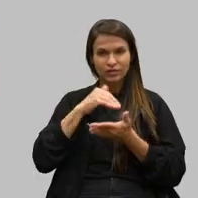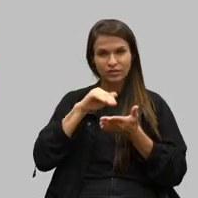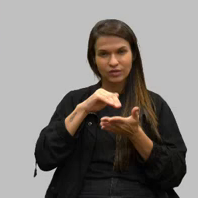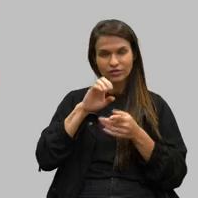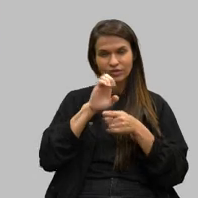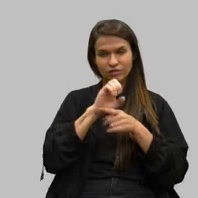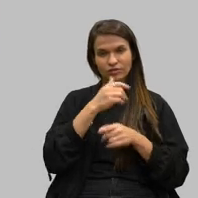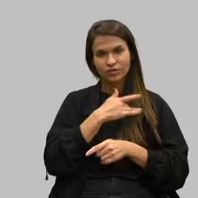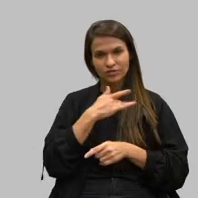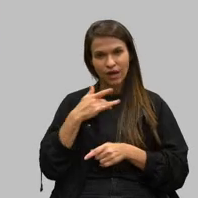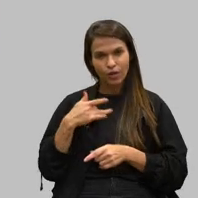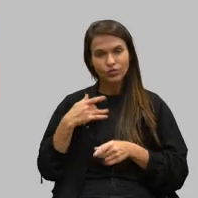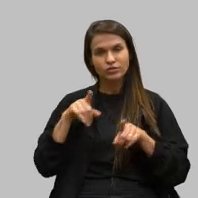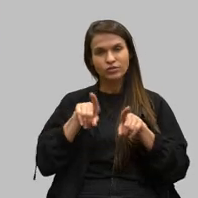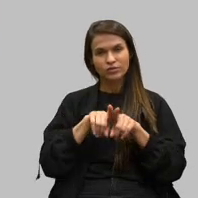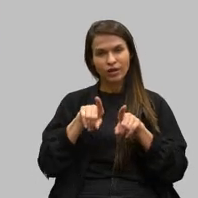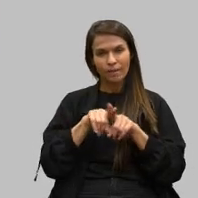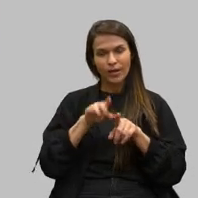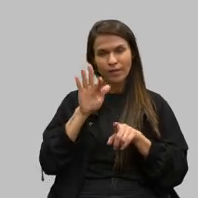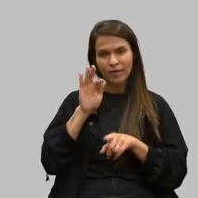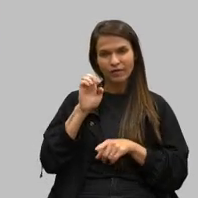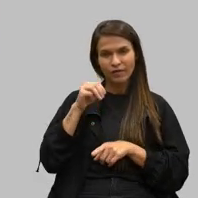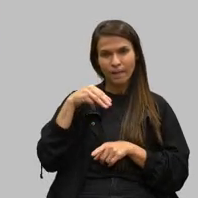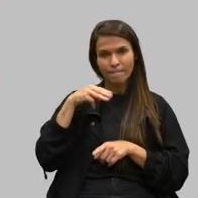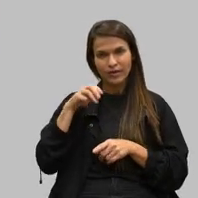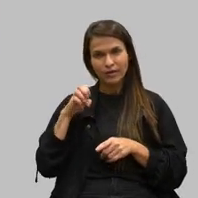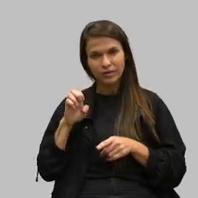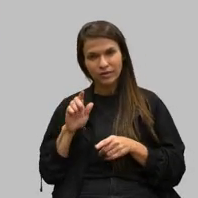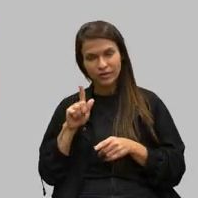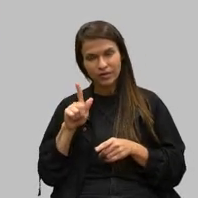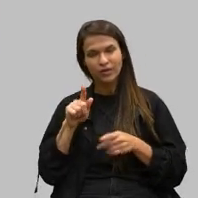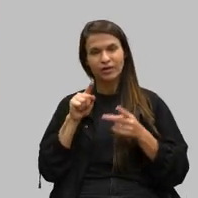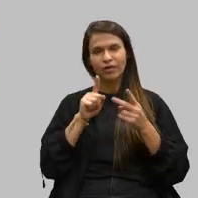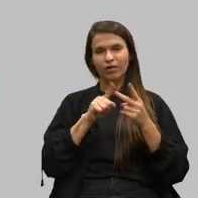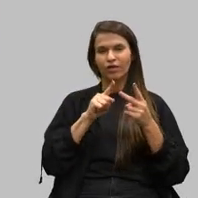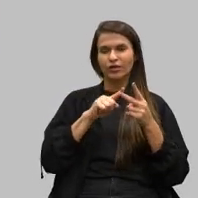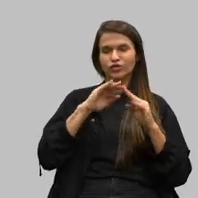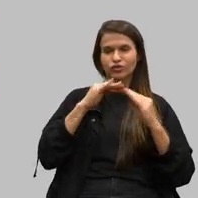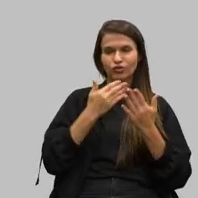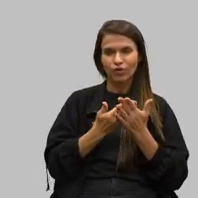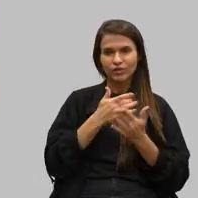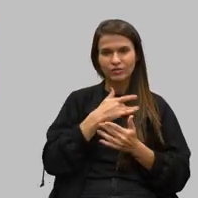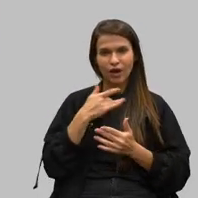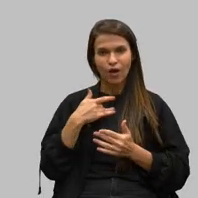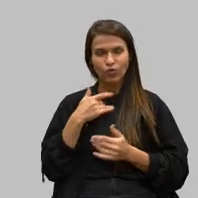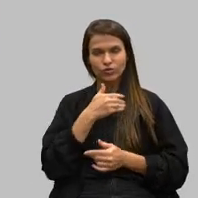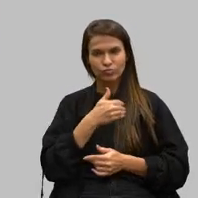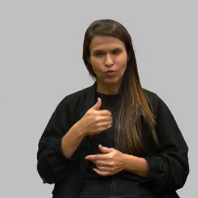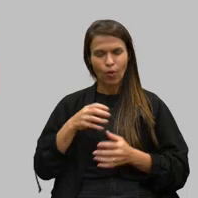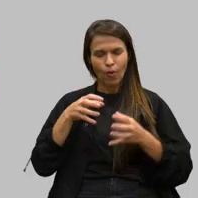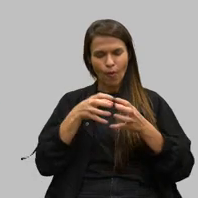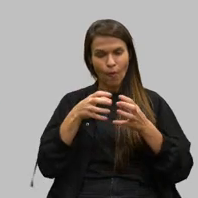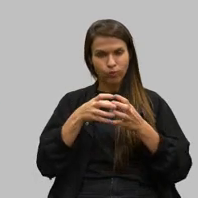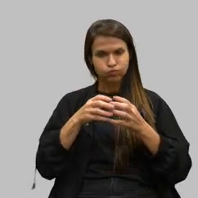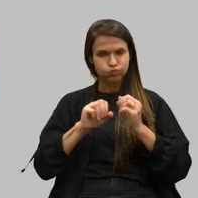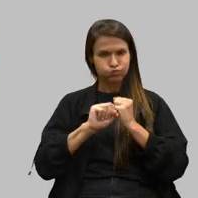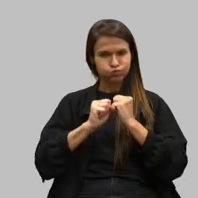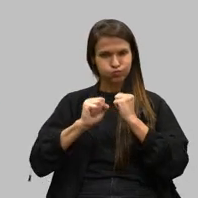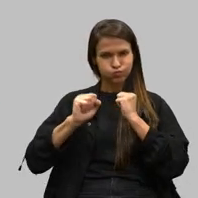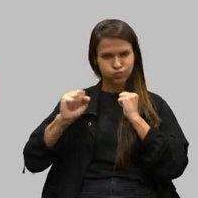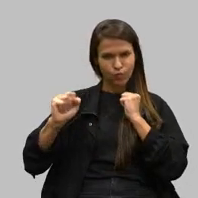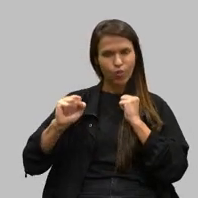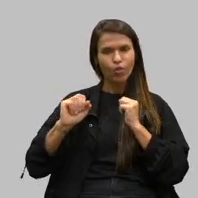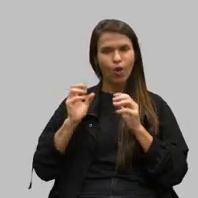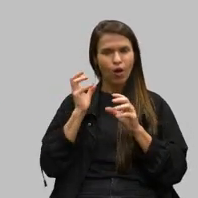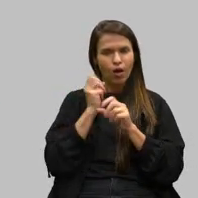de Saúde, expando também para a FEMIG, FUNED, Mominas, Escola de Saúde Pública, que é uma rede grande, nós estamos somando